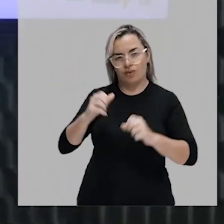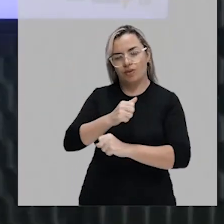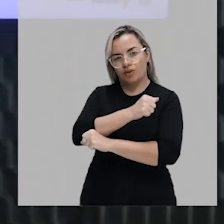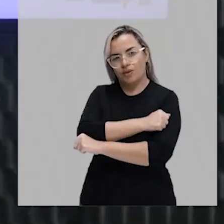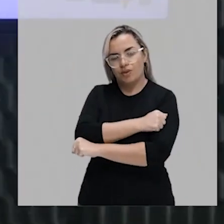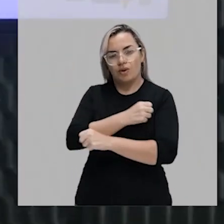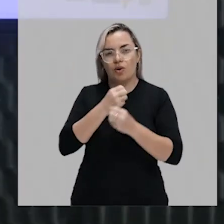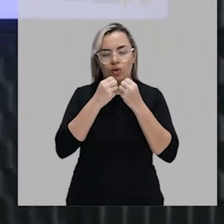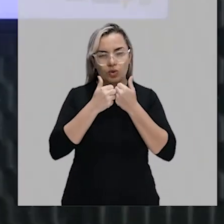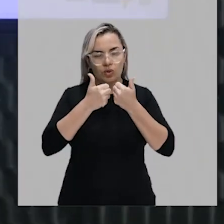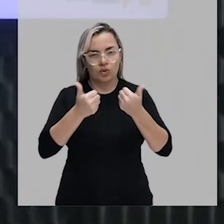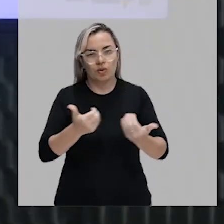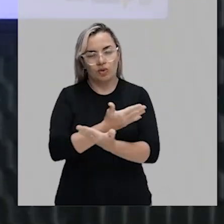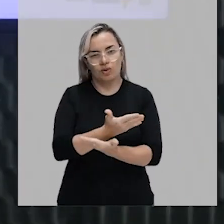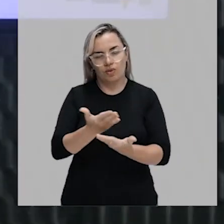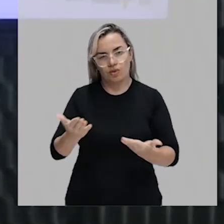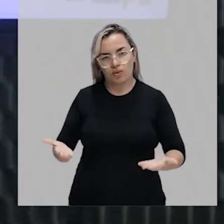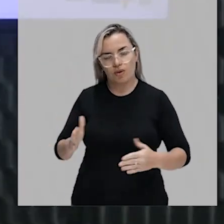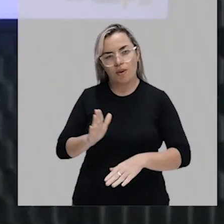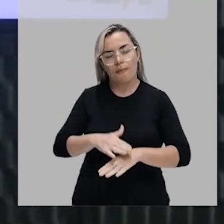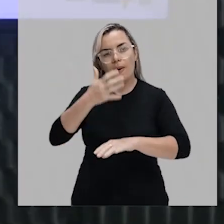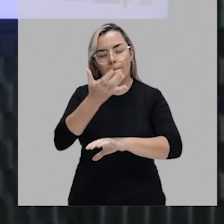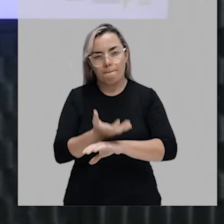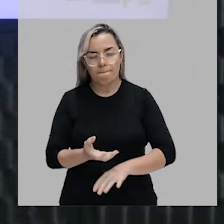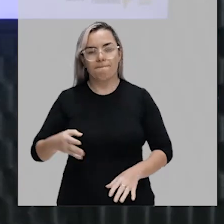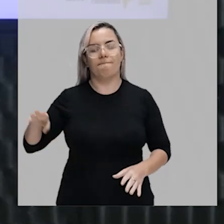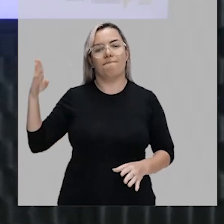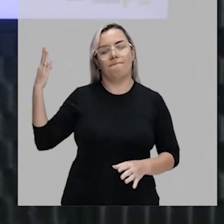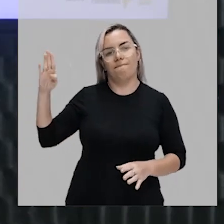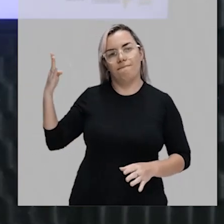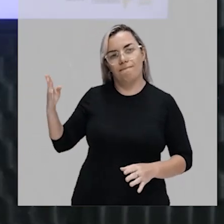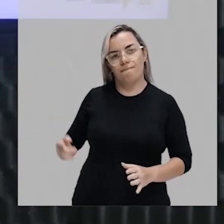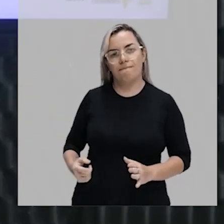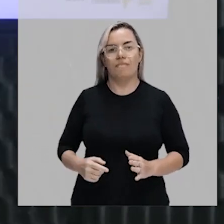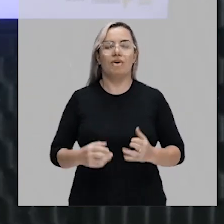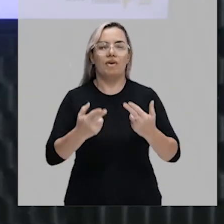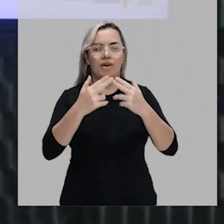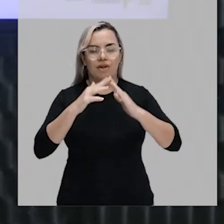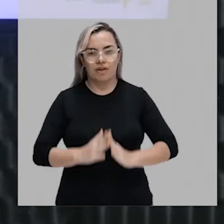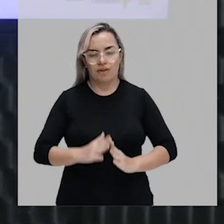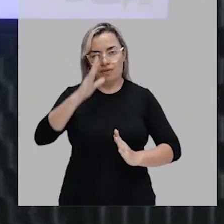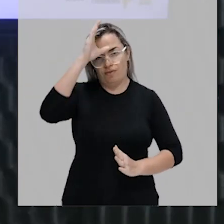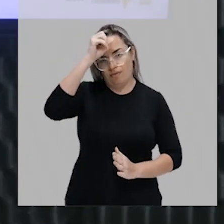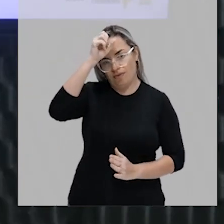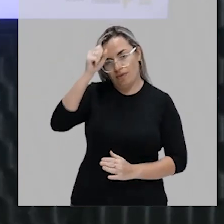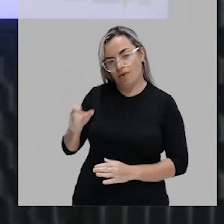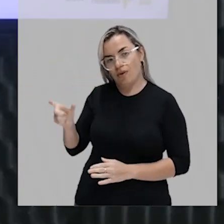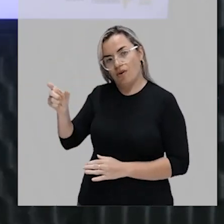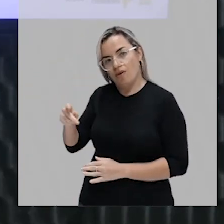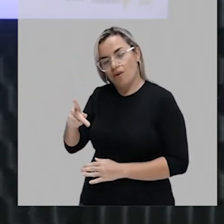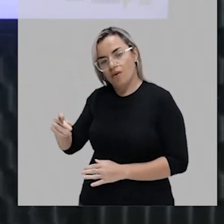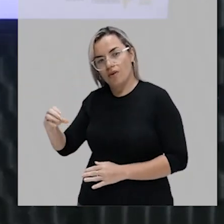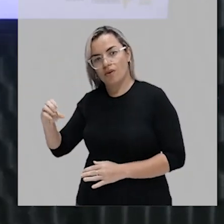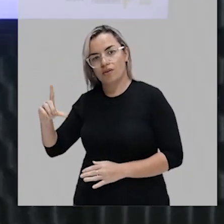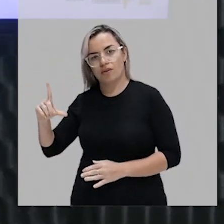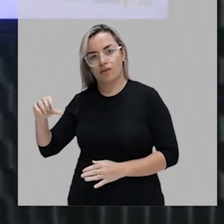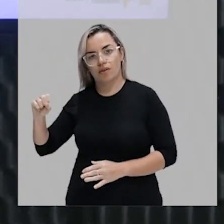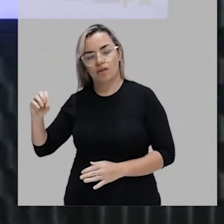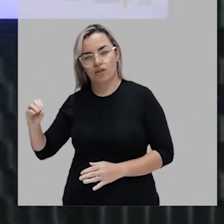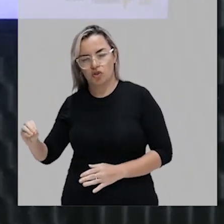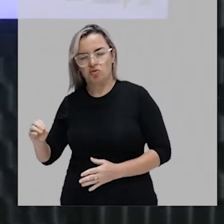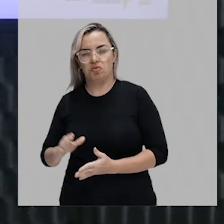pessoal, tudo bem com vocês? Vamos para mais uma aula de biologia do Fica em Casa Aprendendo. Eu sou o professor Celso Ramos e agora nós vamos estudar um assunto